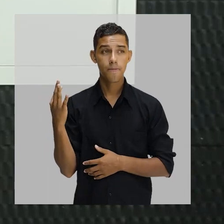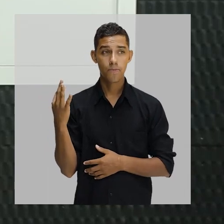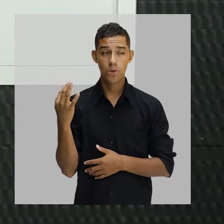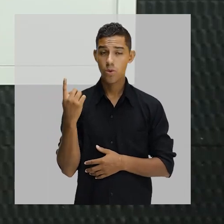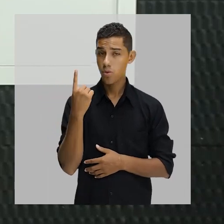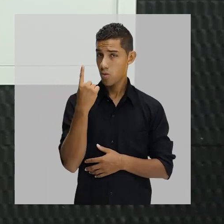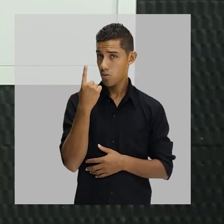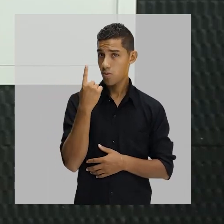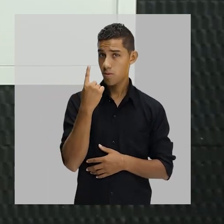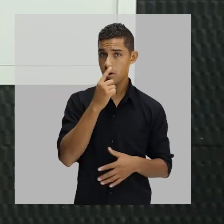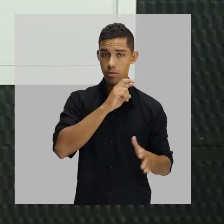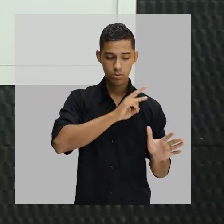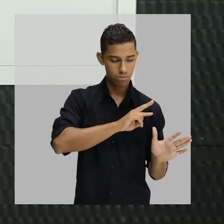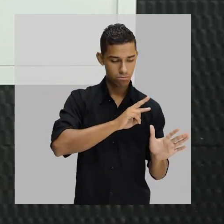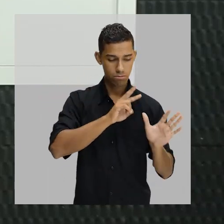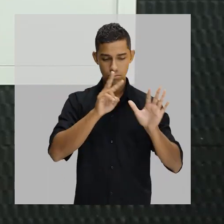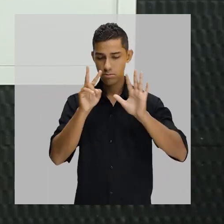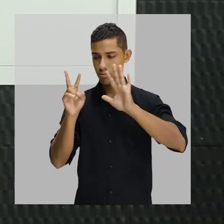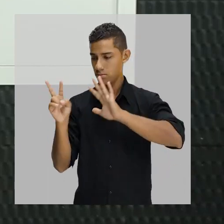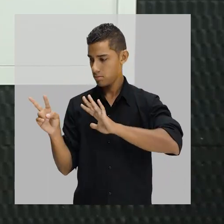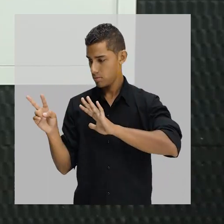semana,